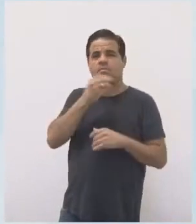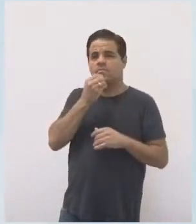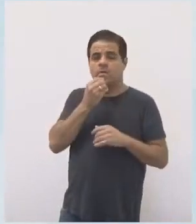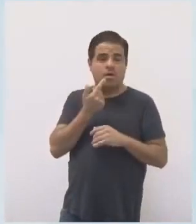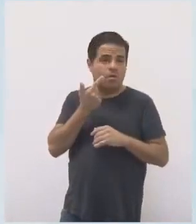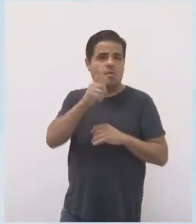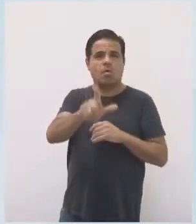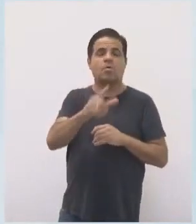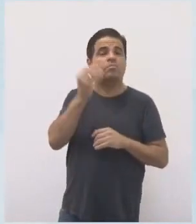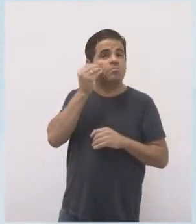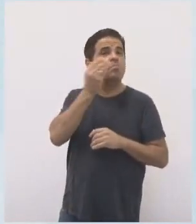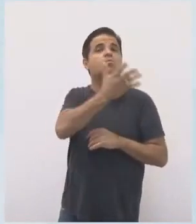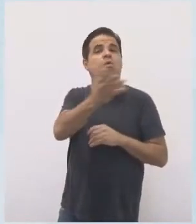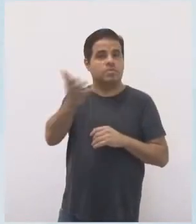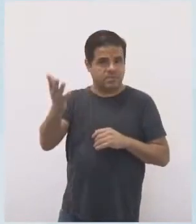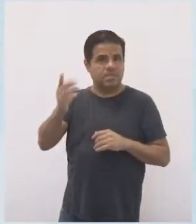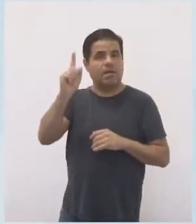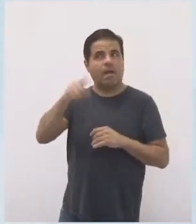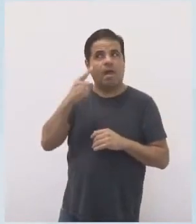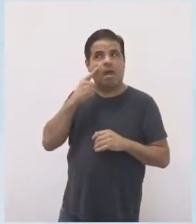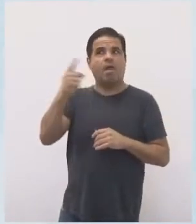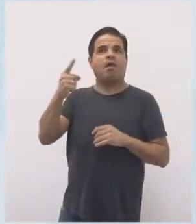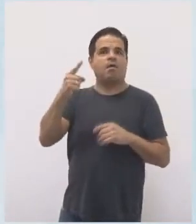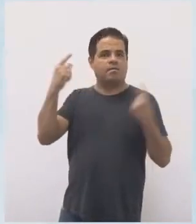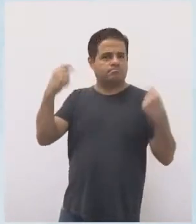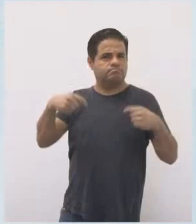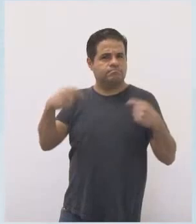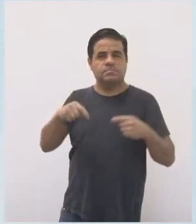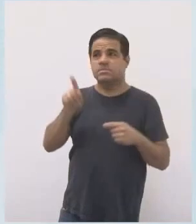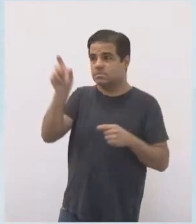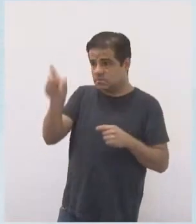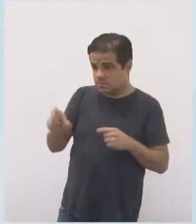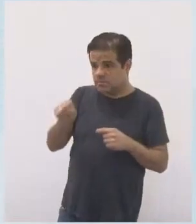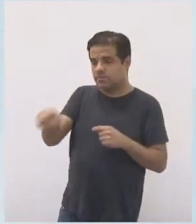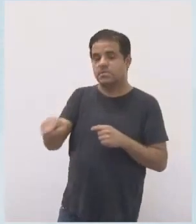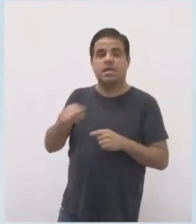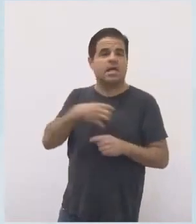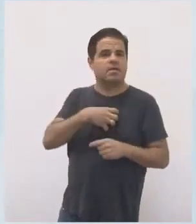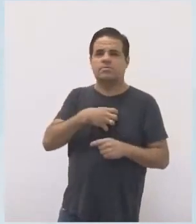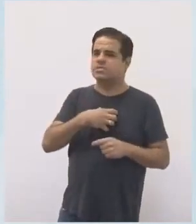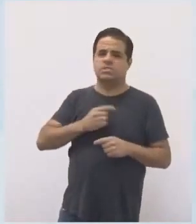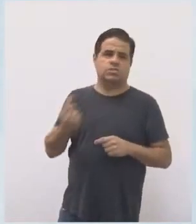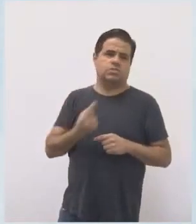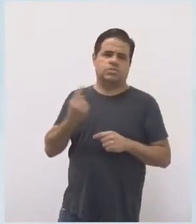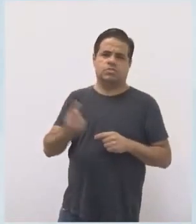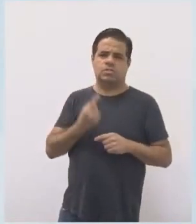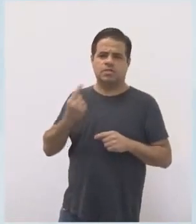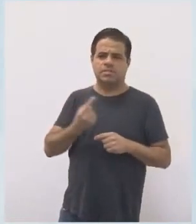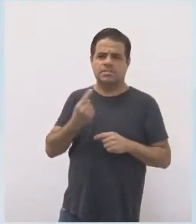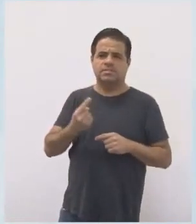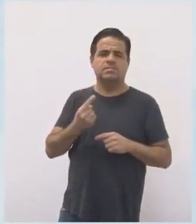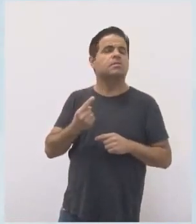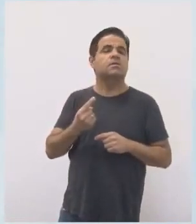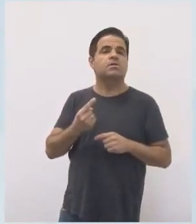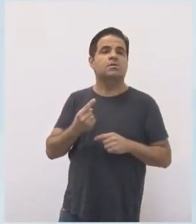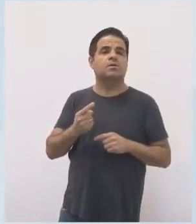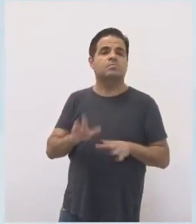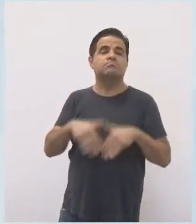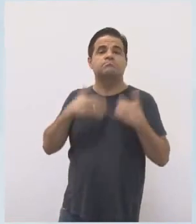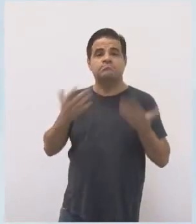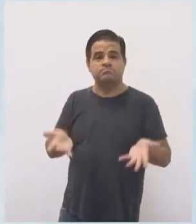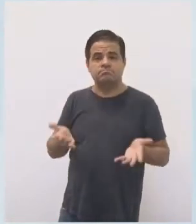outro de mostrar que ele é necessário e a você de não se sentir sozinho. Então, aí